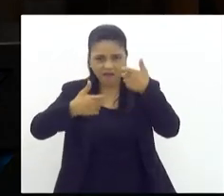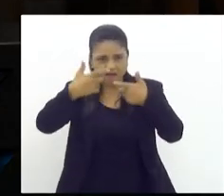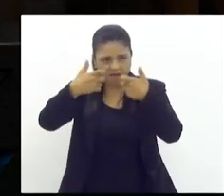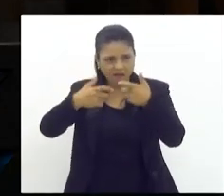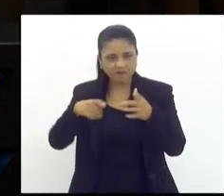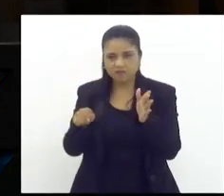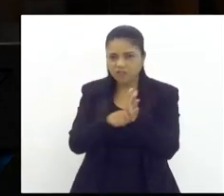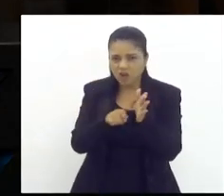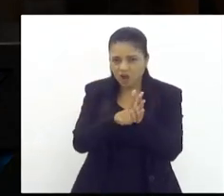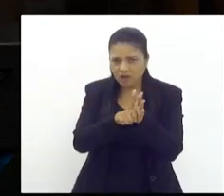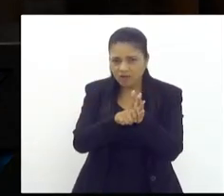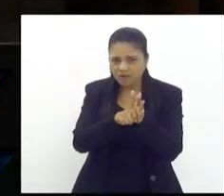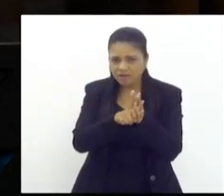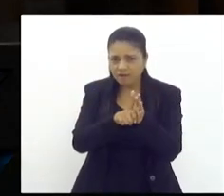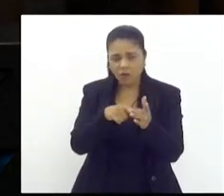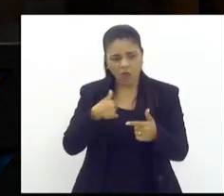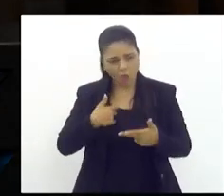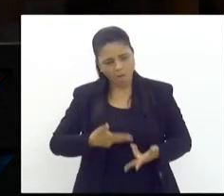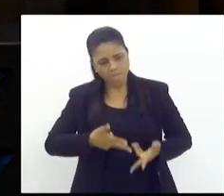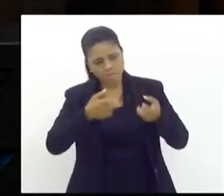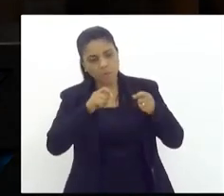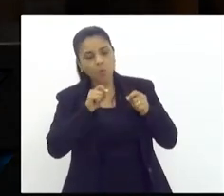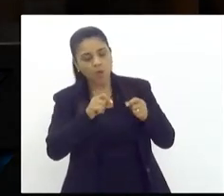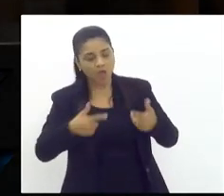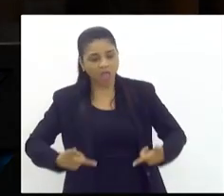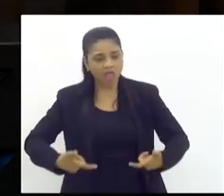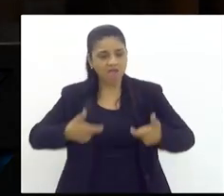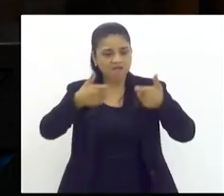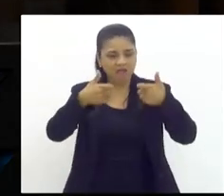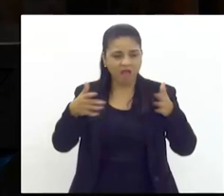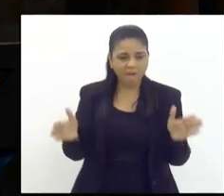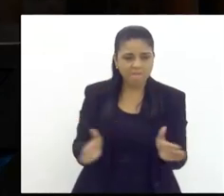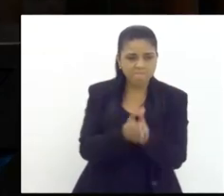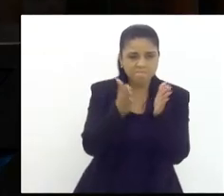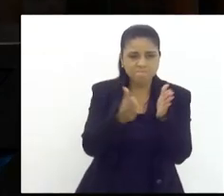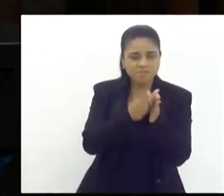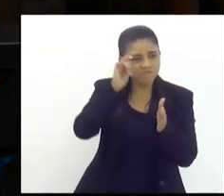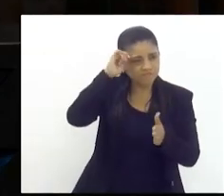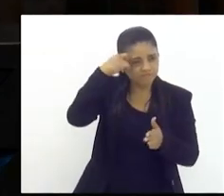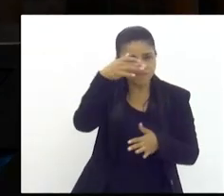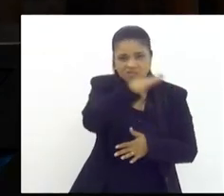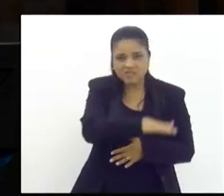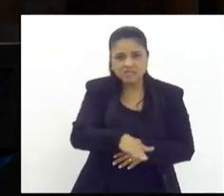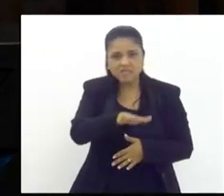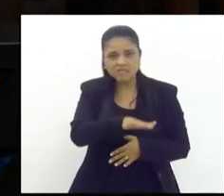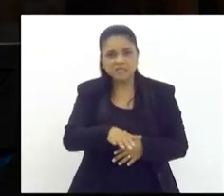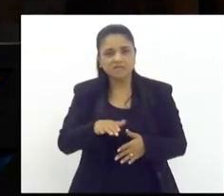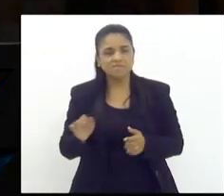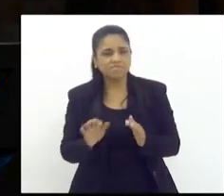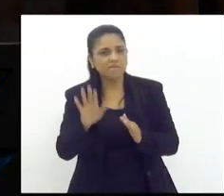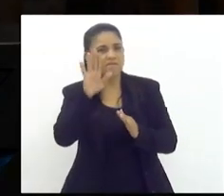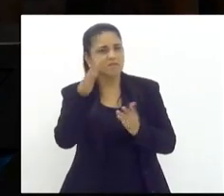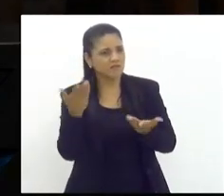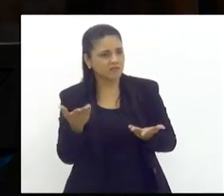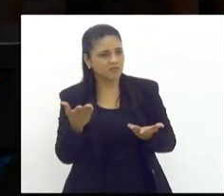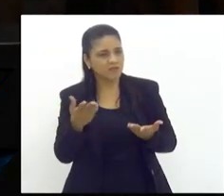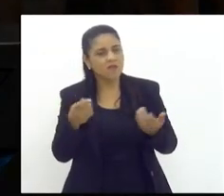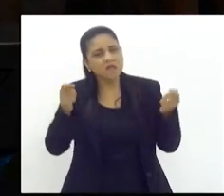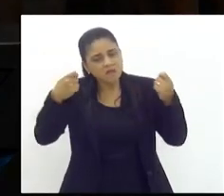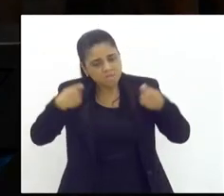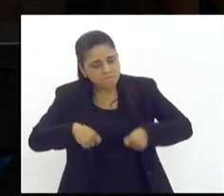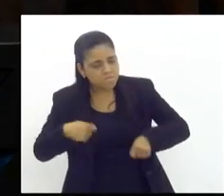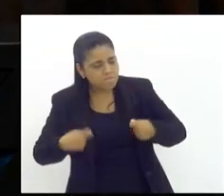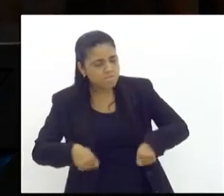guerra aos pobres pretos favelados crianças é fundamental que a gente possa fazer esse